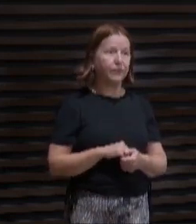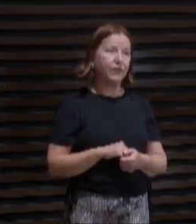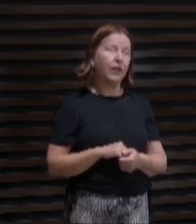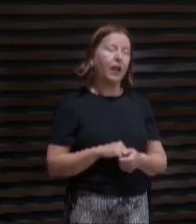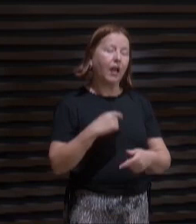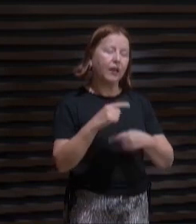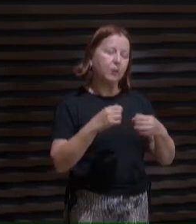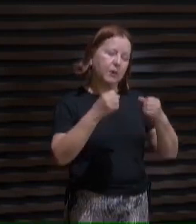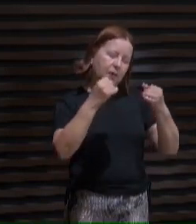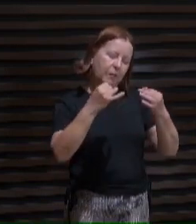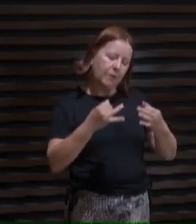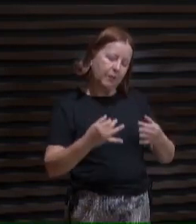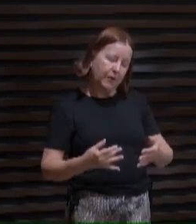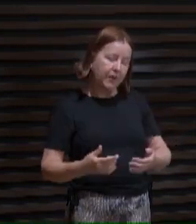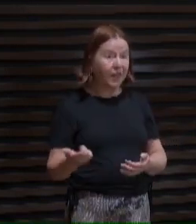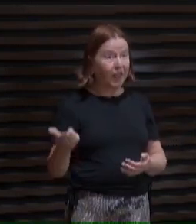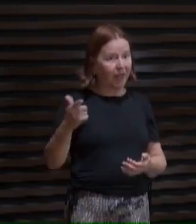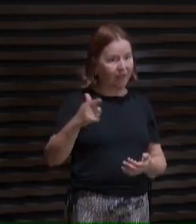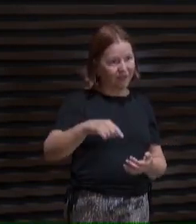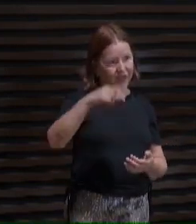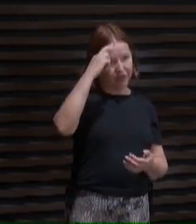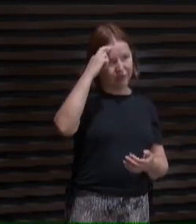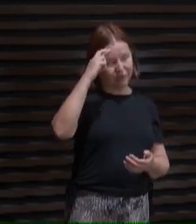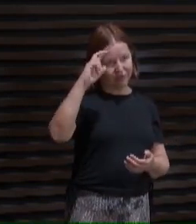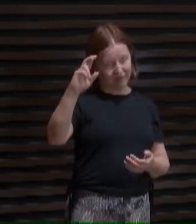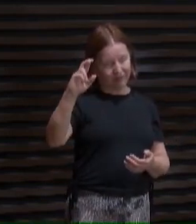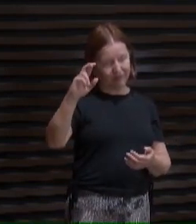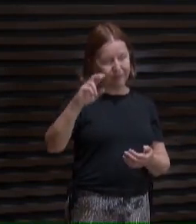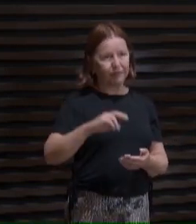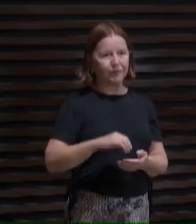maneira, assim. Então ele vai explicar como é que a vinda do Senhor seria.